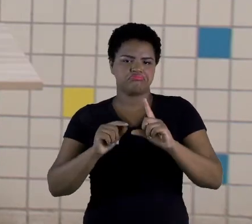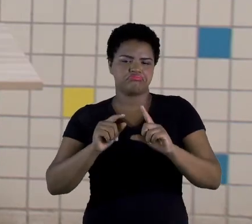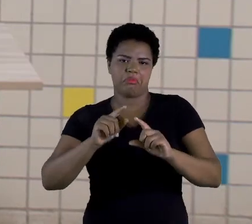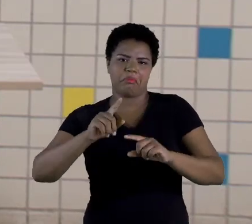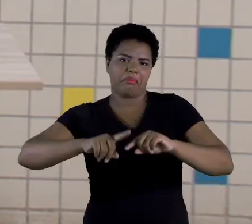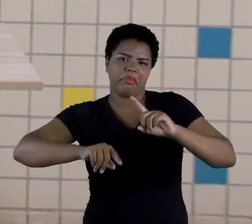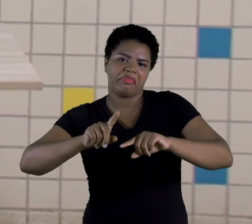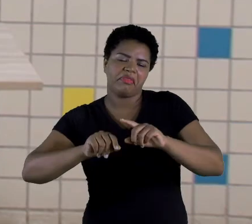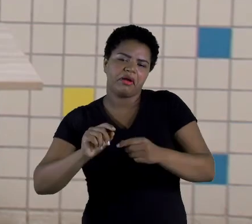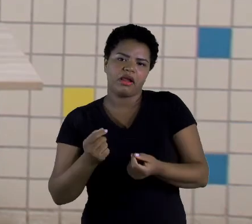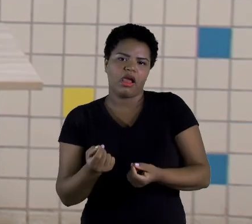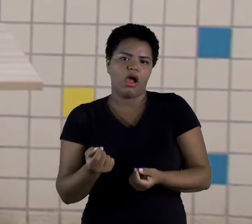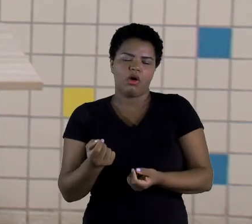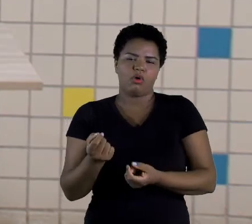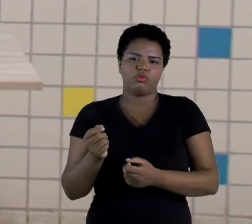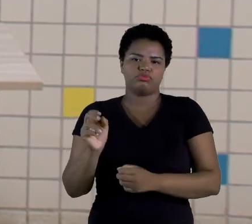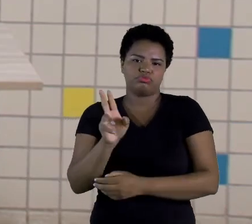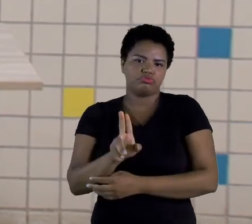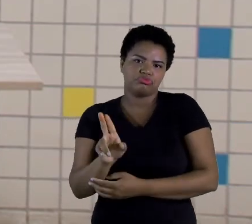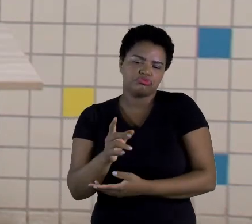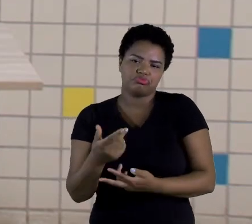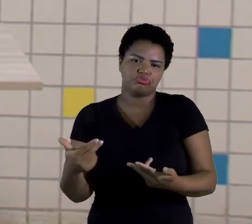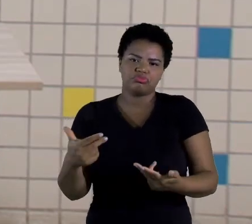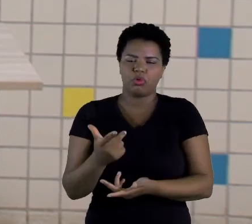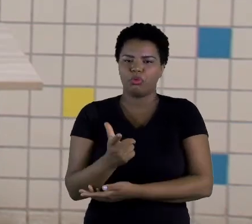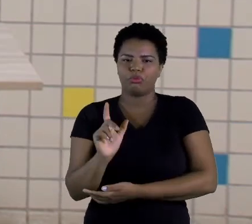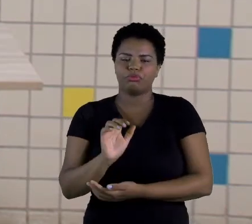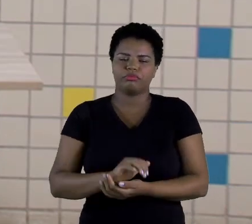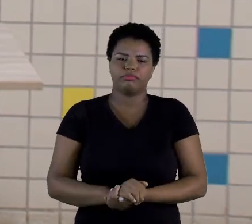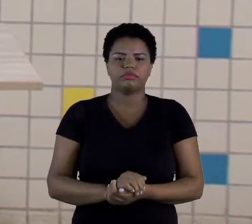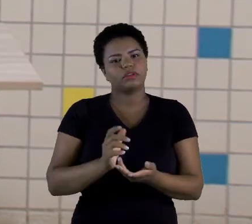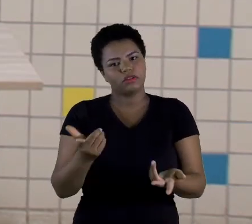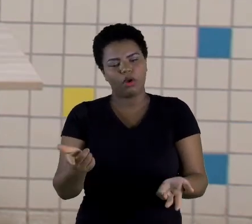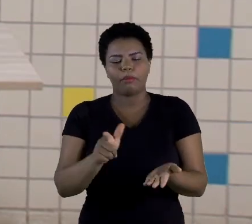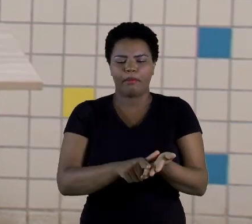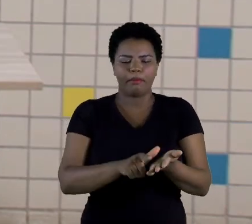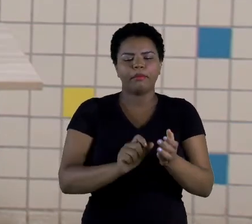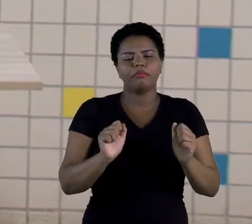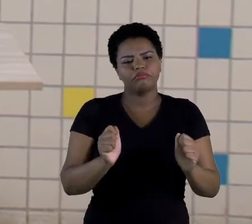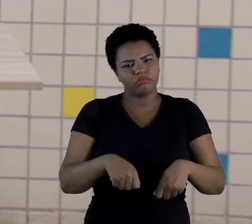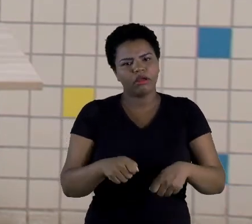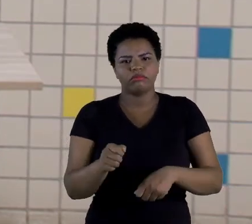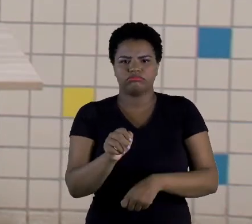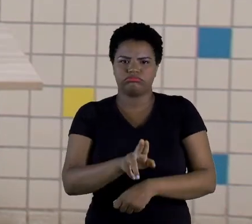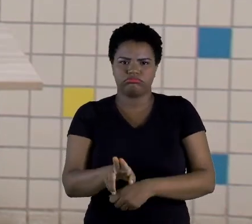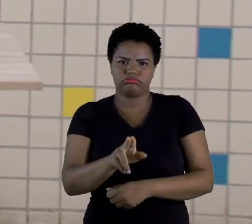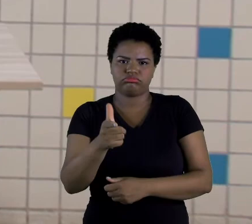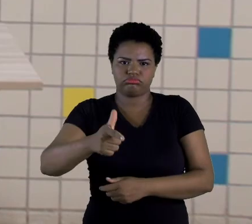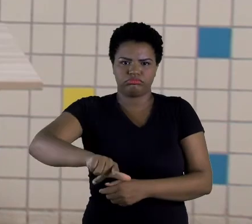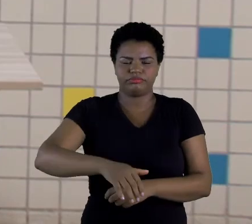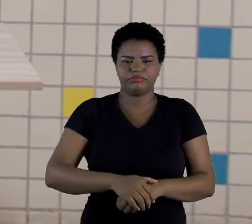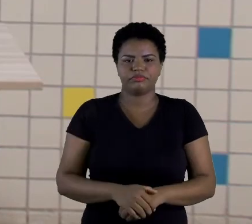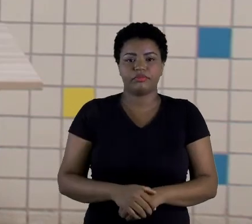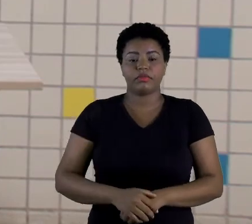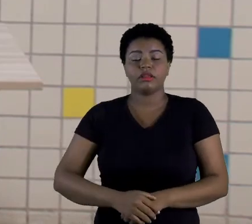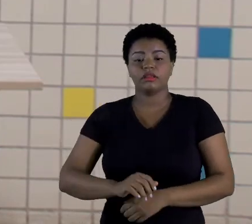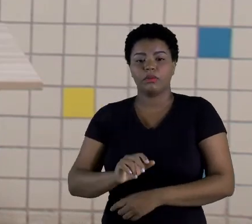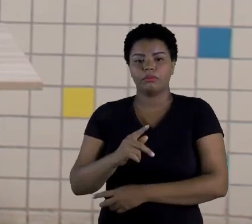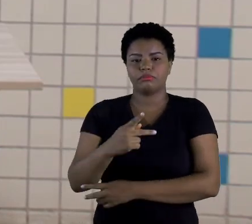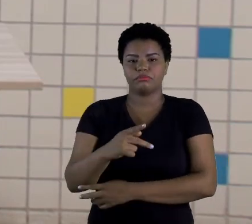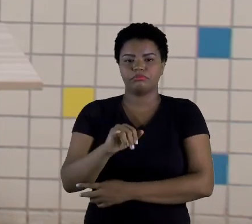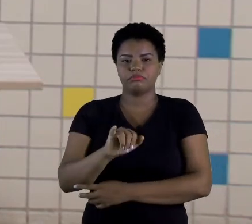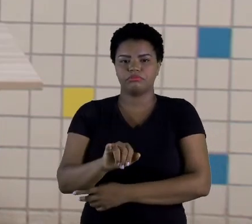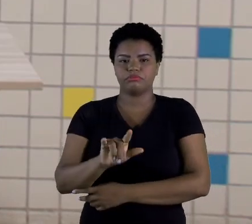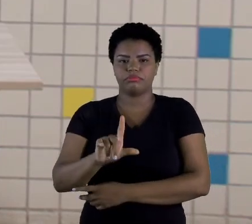N coisas com o papel depois de reutilizado. As pilhas e baterias. Hoje é um problema